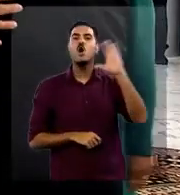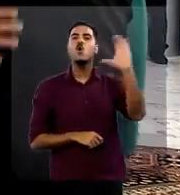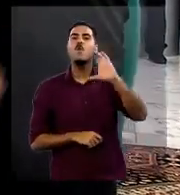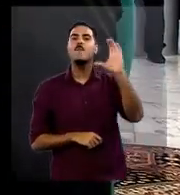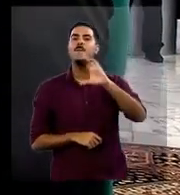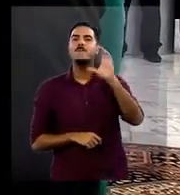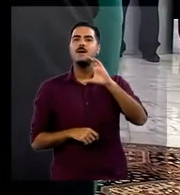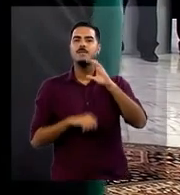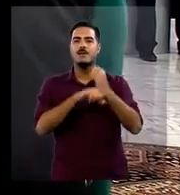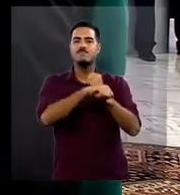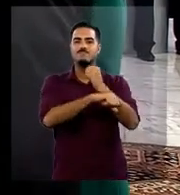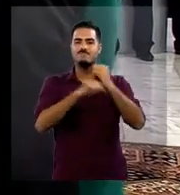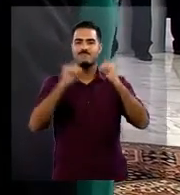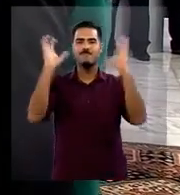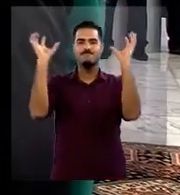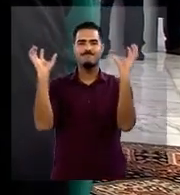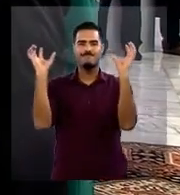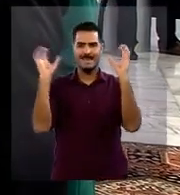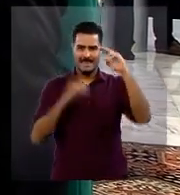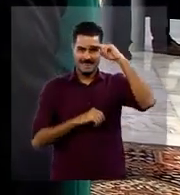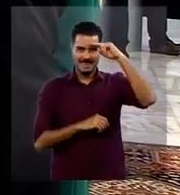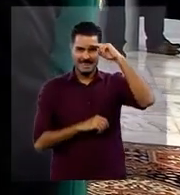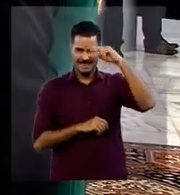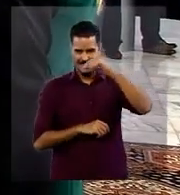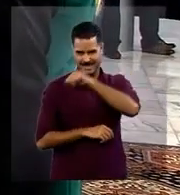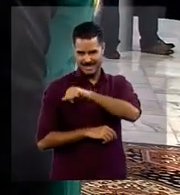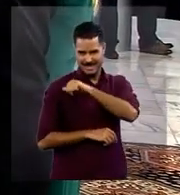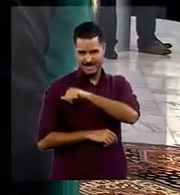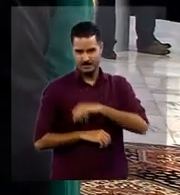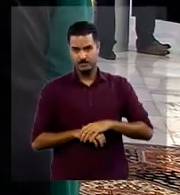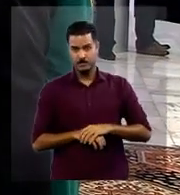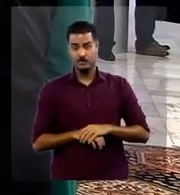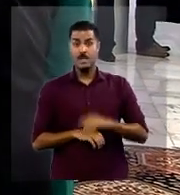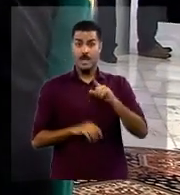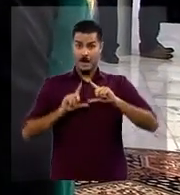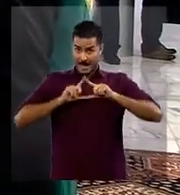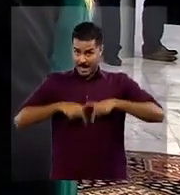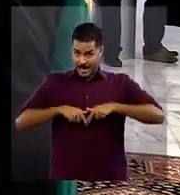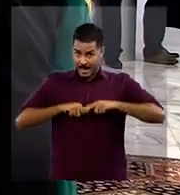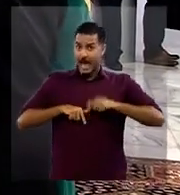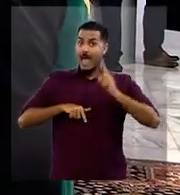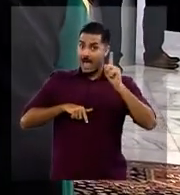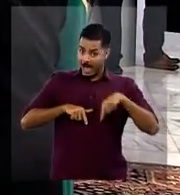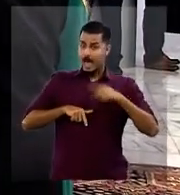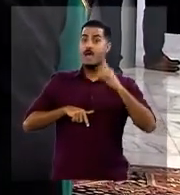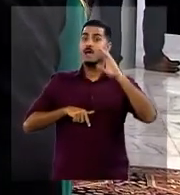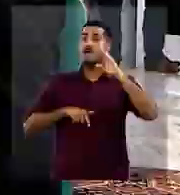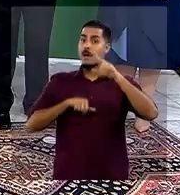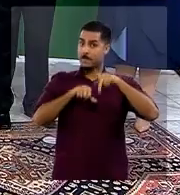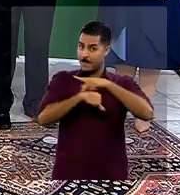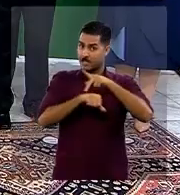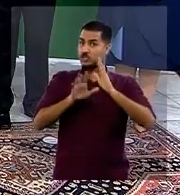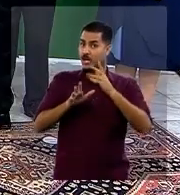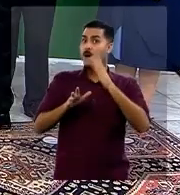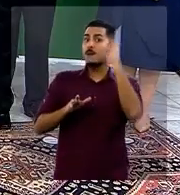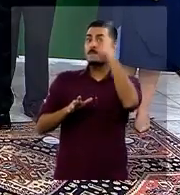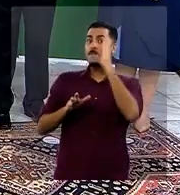Rio de Janeiro. É um dos países aos quais o Brasil tem um acordo de livre